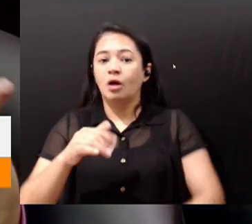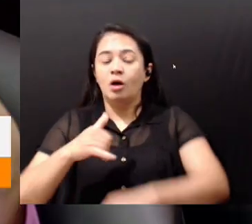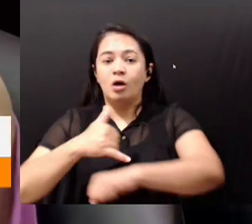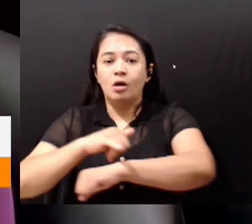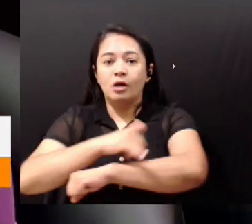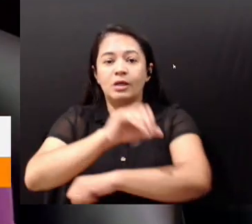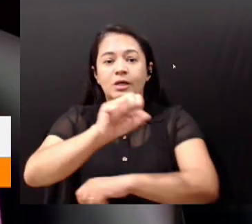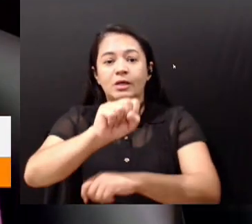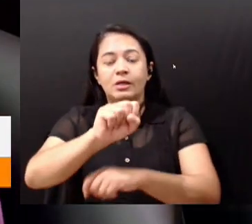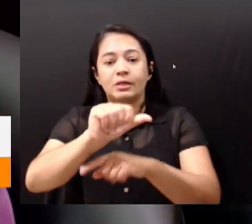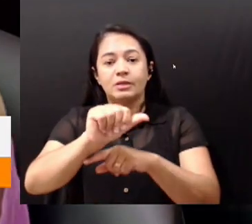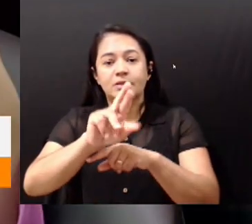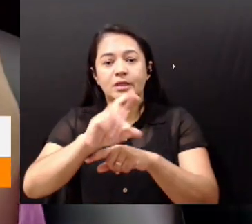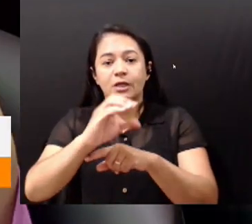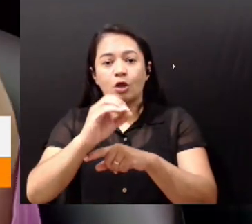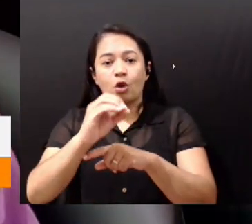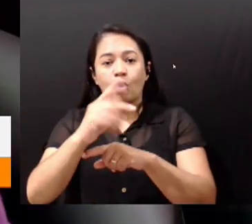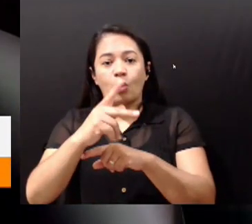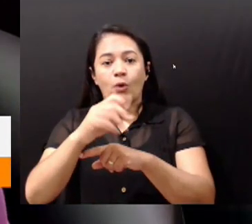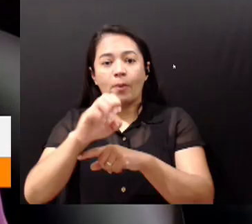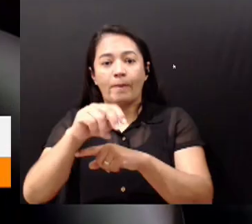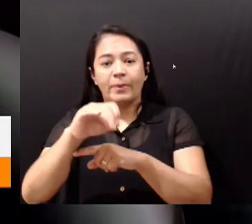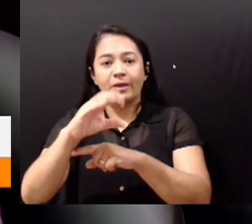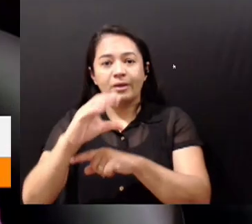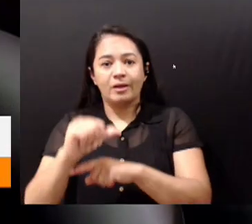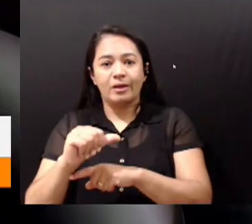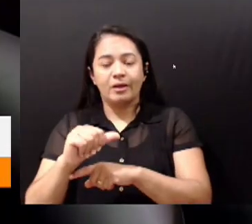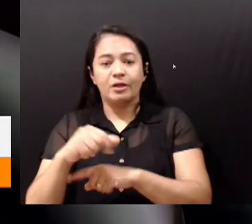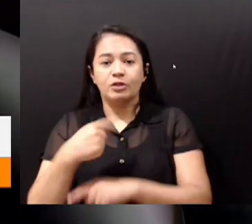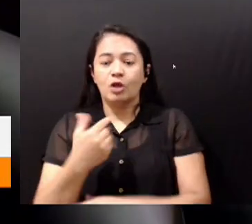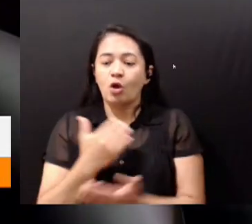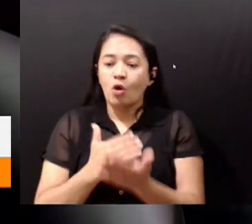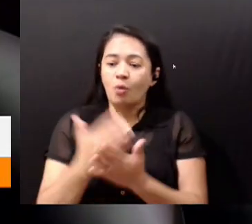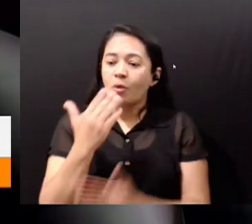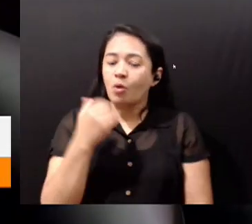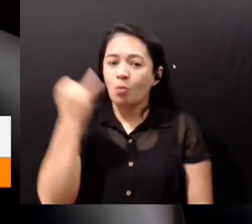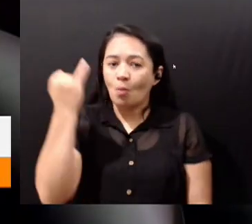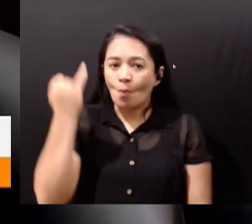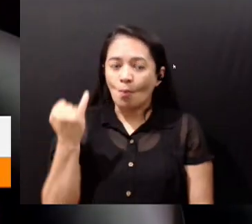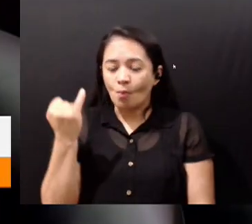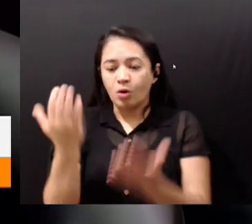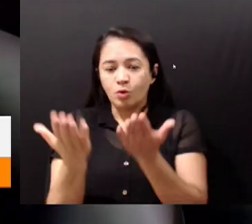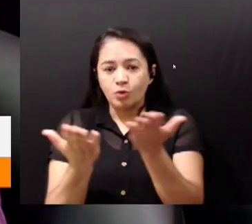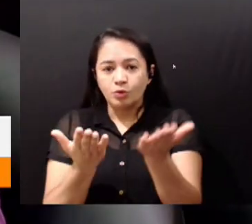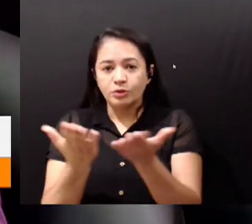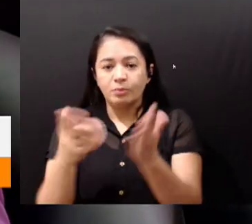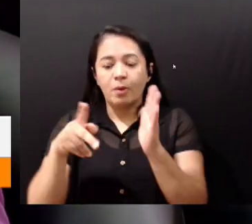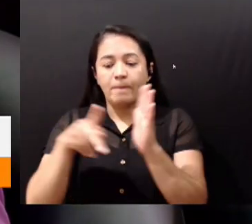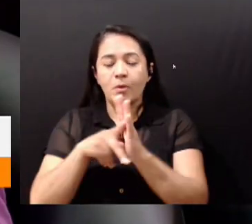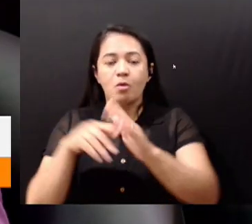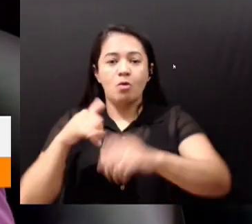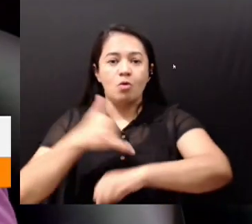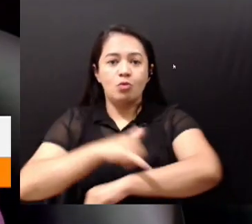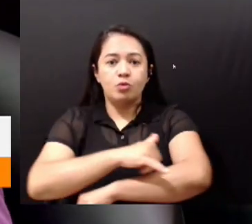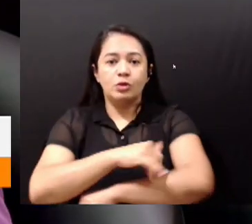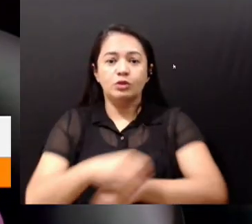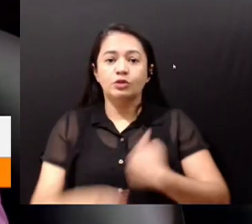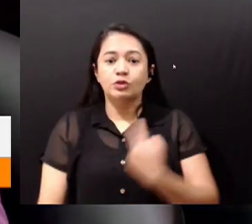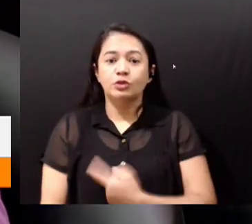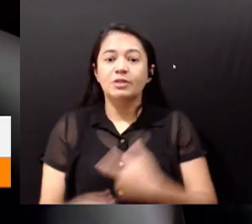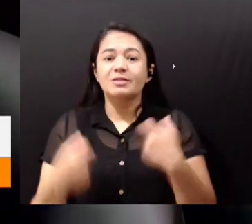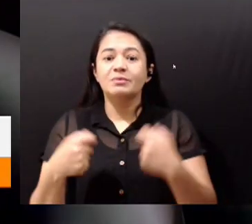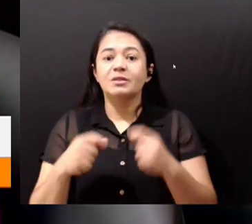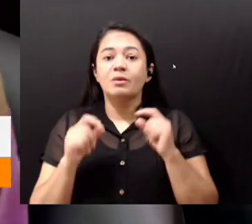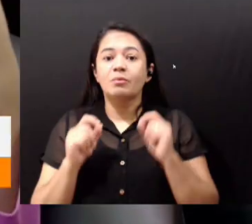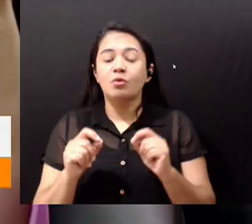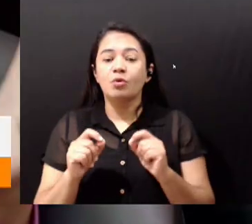que é que acontece? Quando a gente está fazendo uma dieta, quando a gente está fazendo um tratamento para obesidade, a gente precisa o quê? Preservar o máximo possível